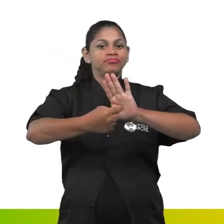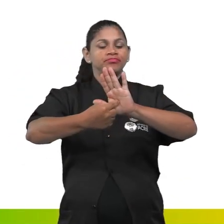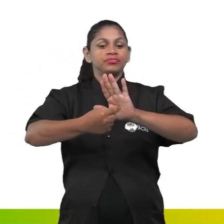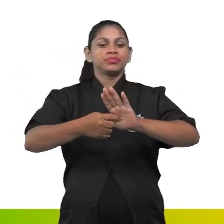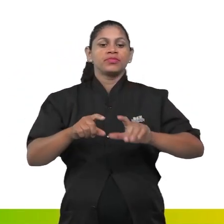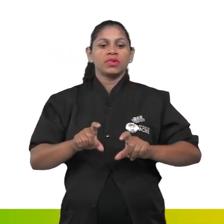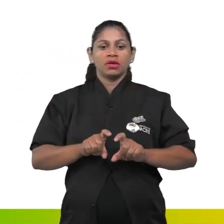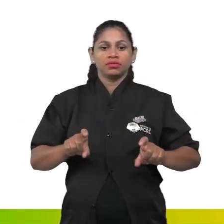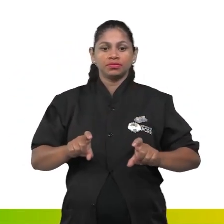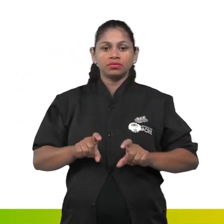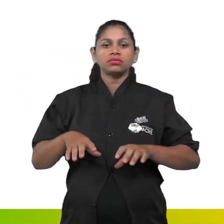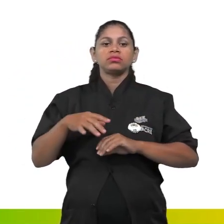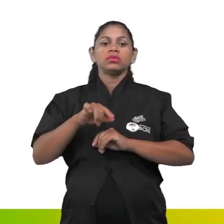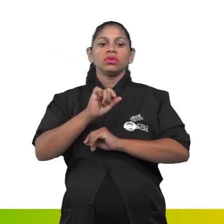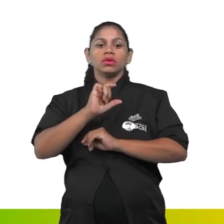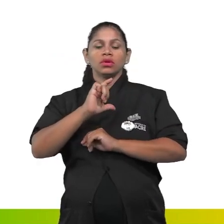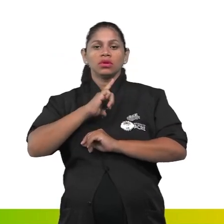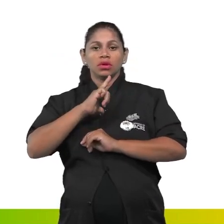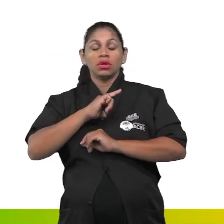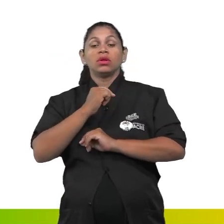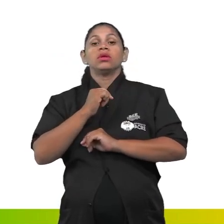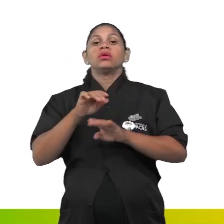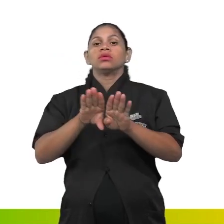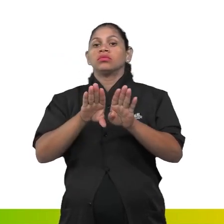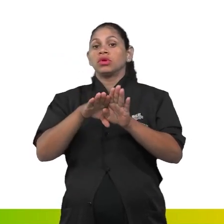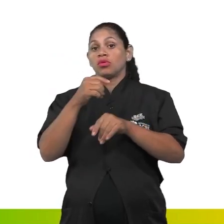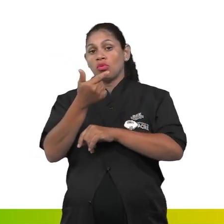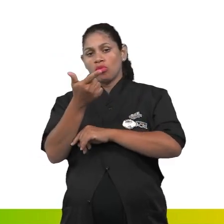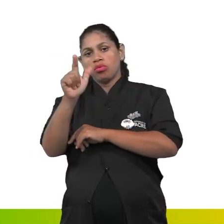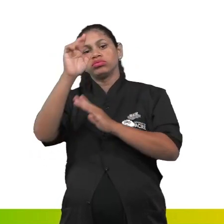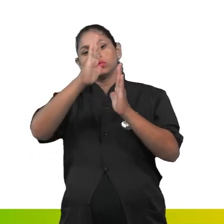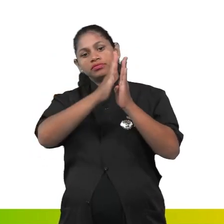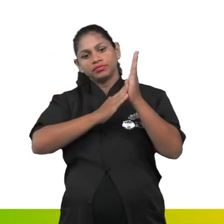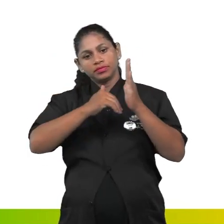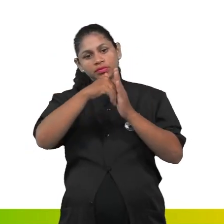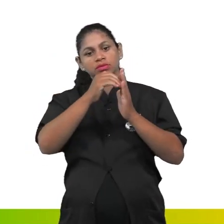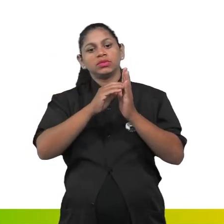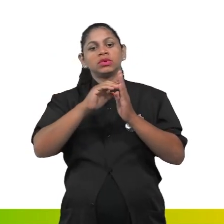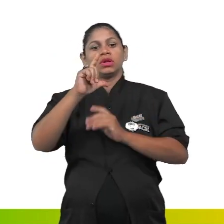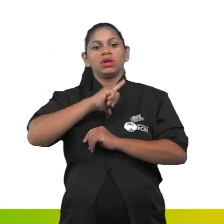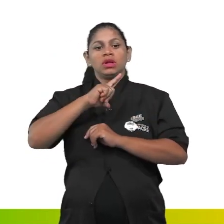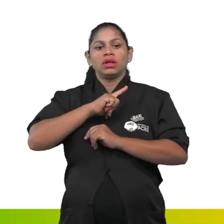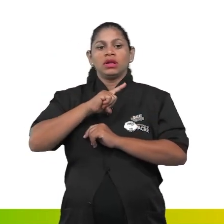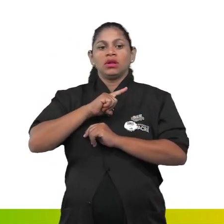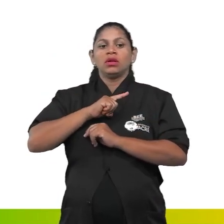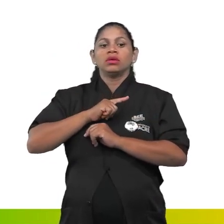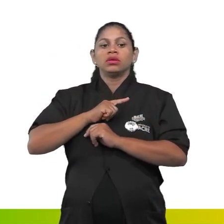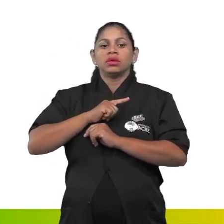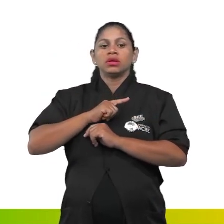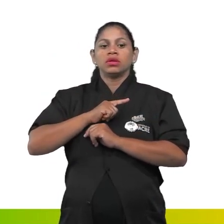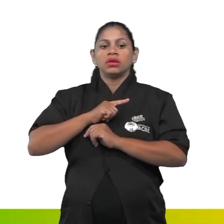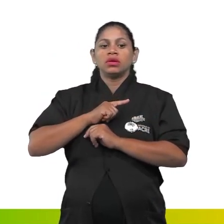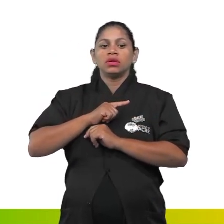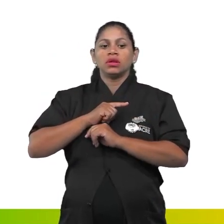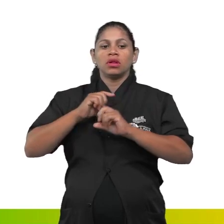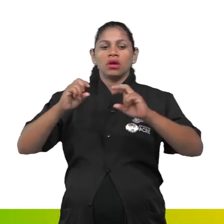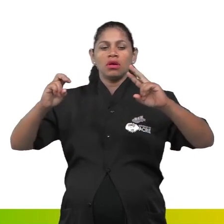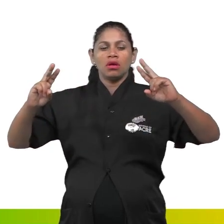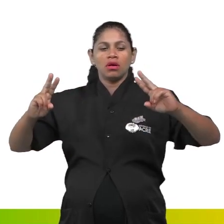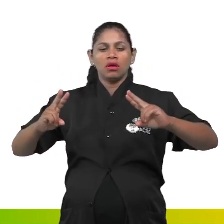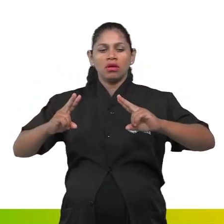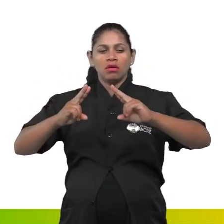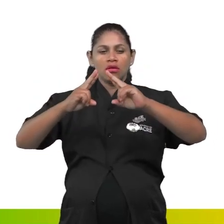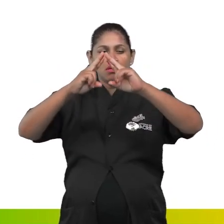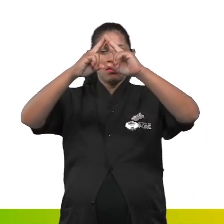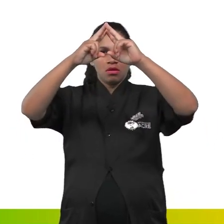também vê outra obra de Vicky, onde tem aí a Torre Eiffel. Você vê uma